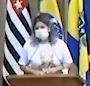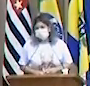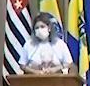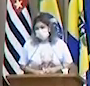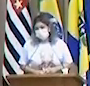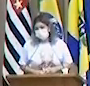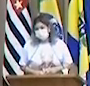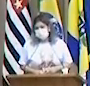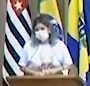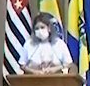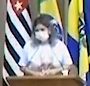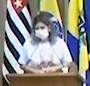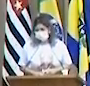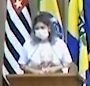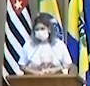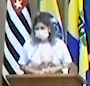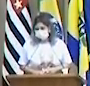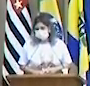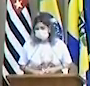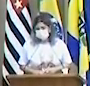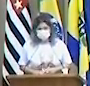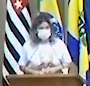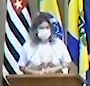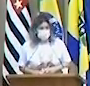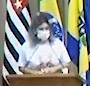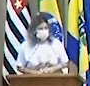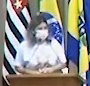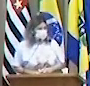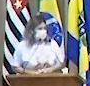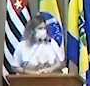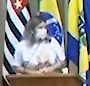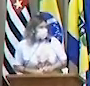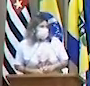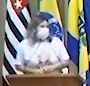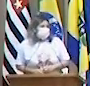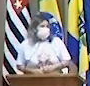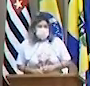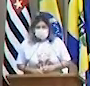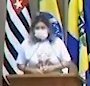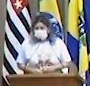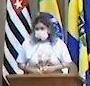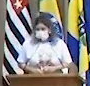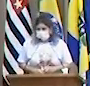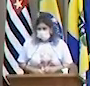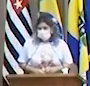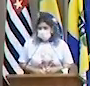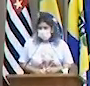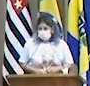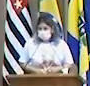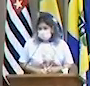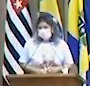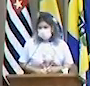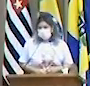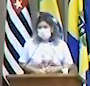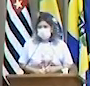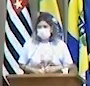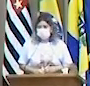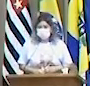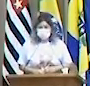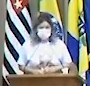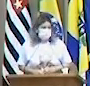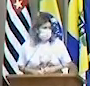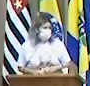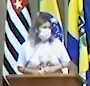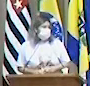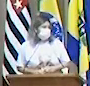né, do CAPS, do Centro de Atenção Psicossocial da nossa cidade. E agradeço primeiramente o convite, né, de